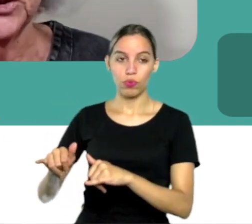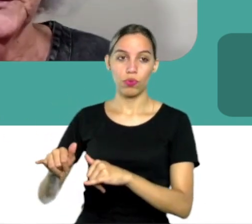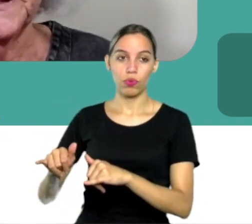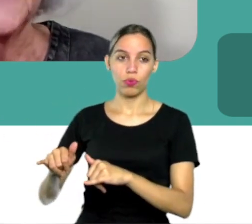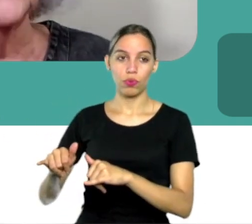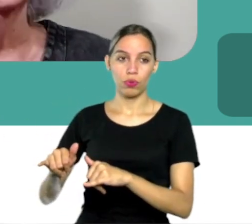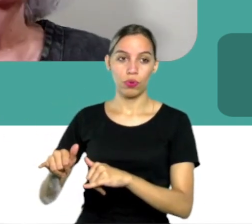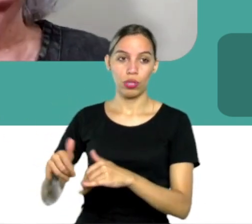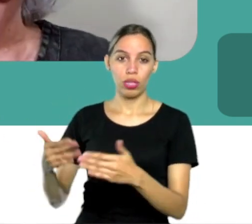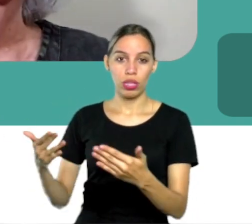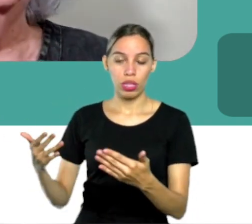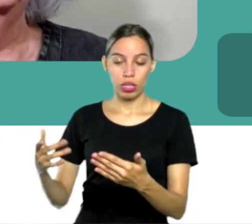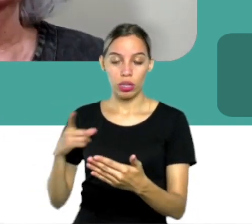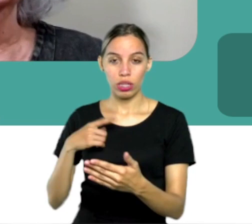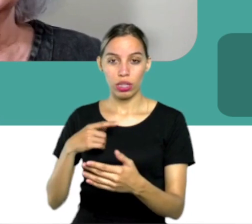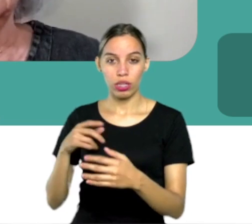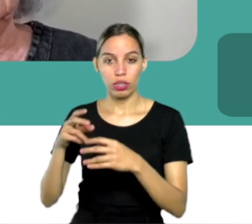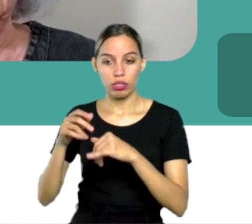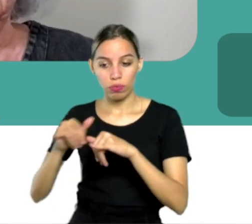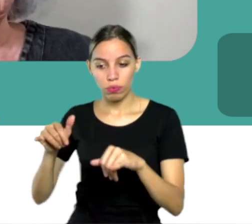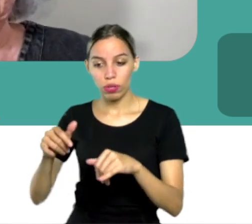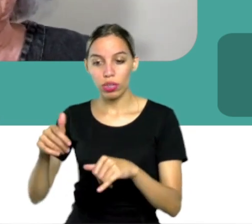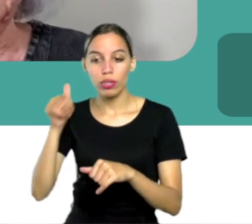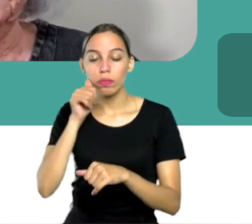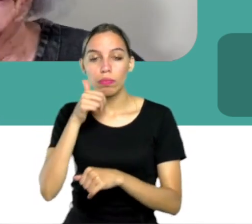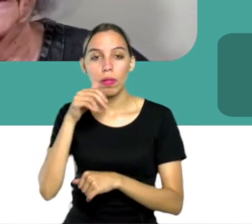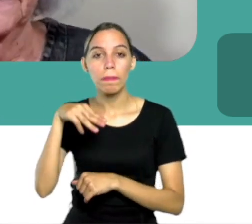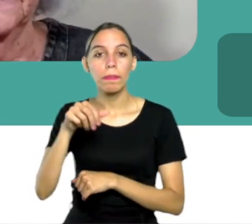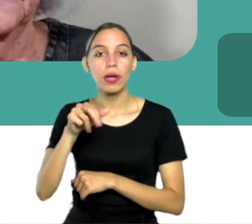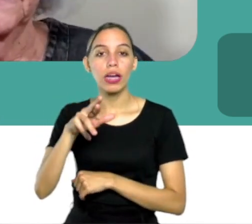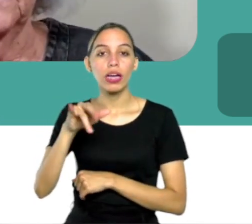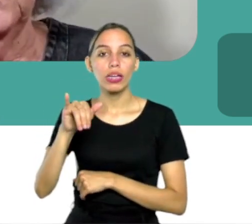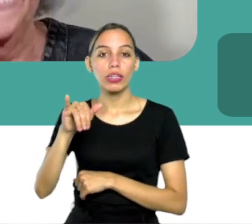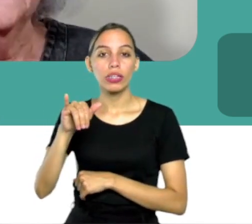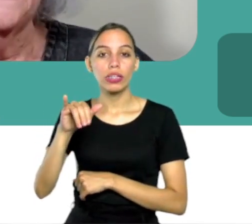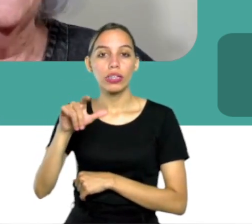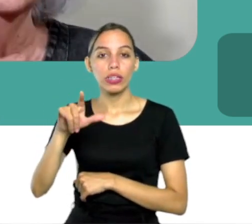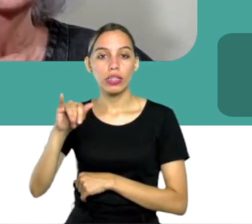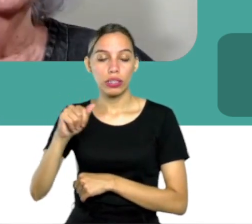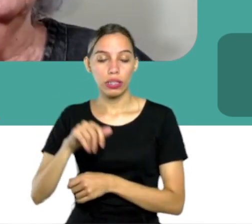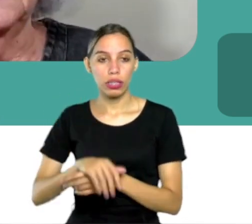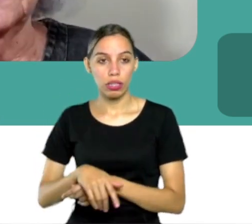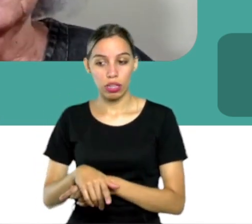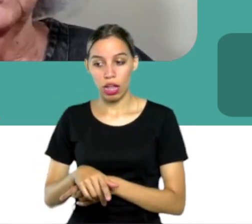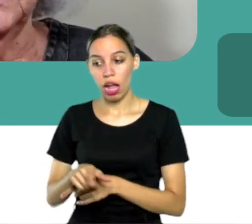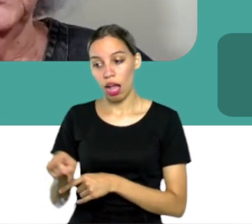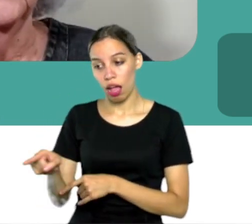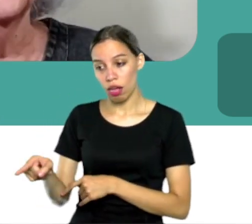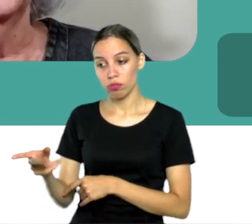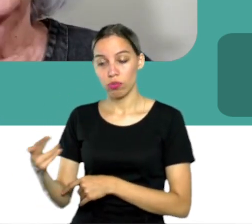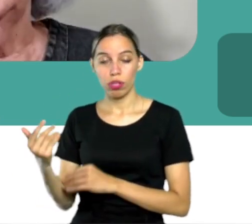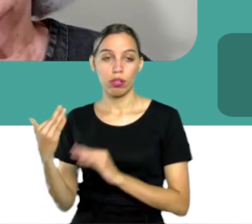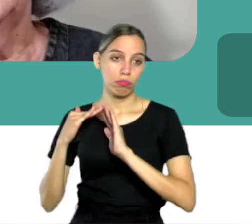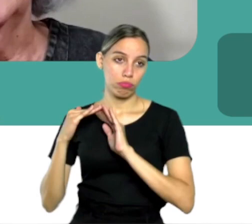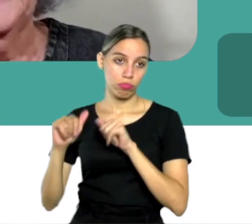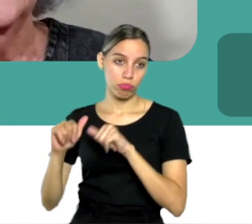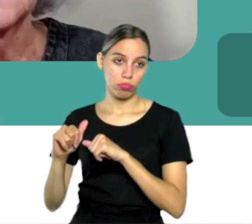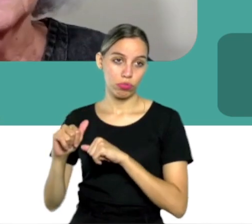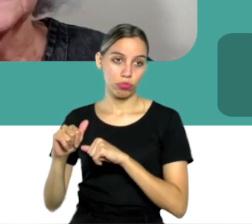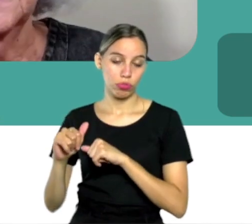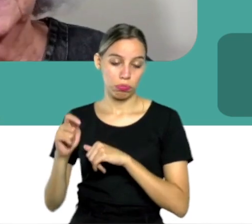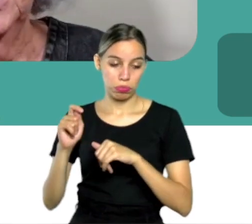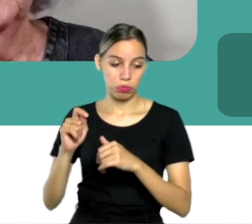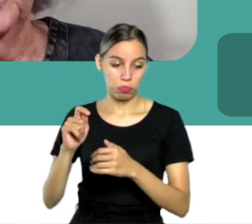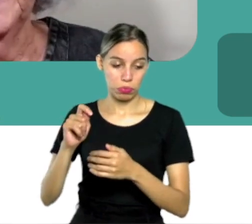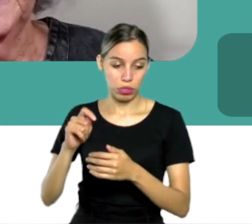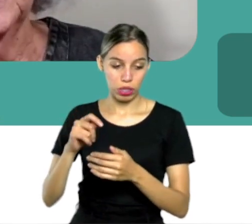me pediram textos bem pequenos, sabe, com haikai mesmo, e eu não sou